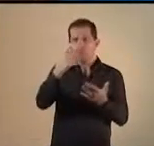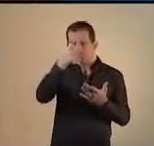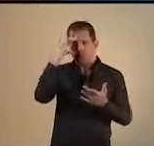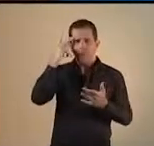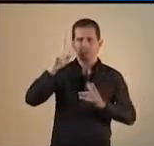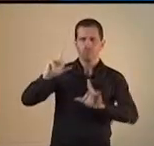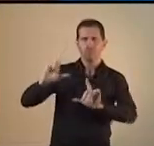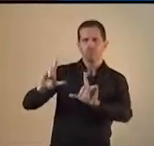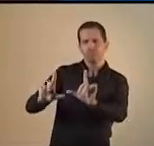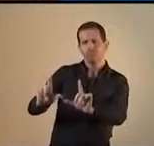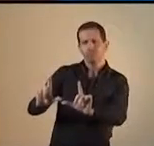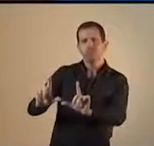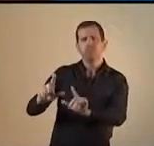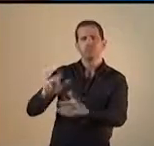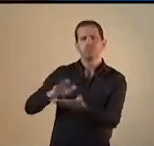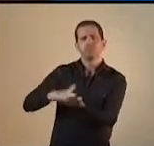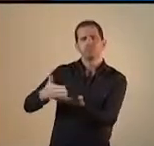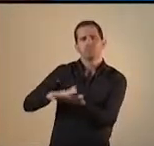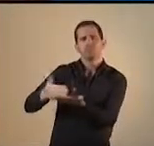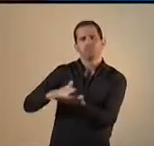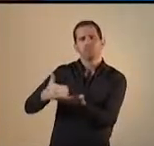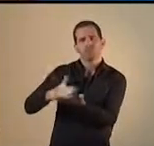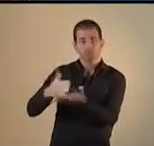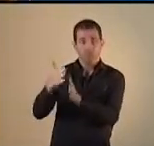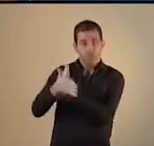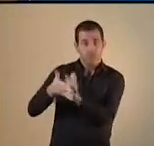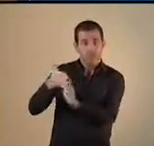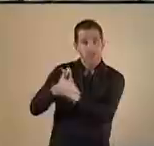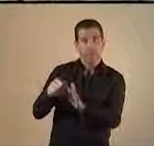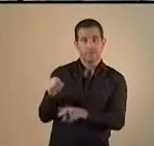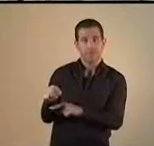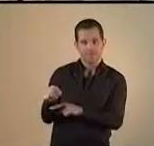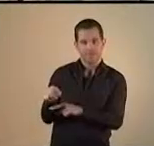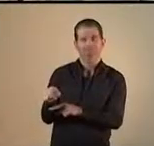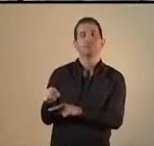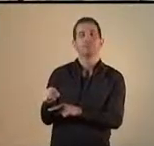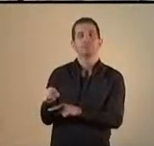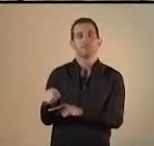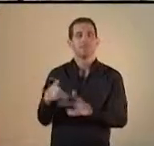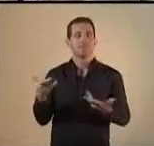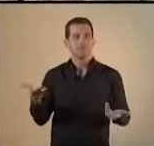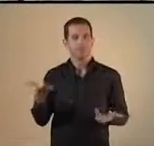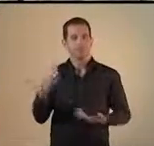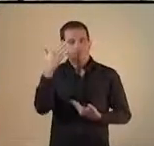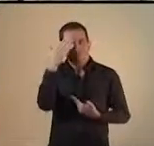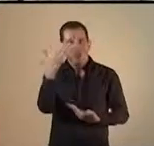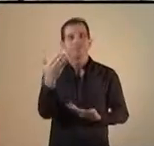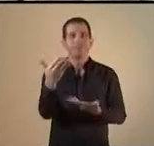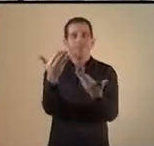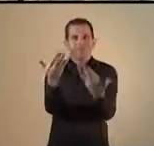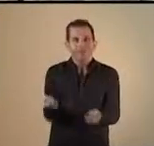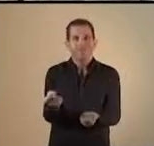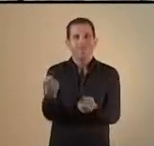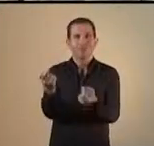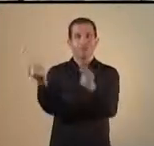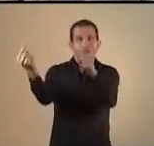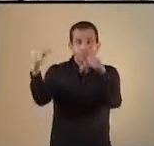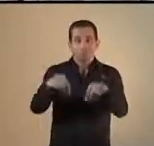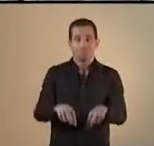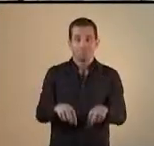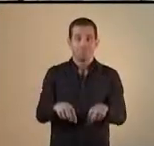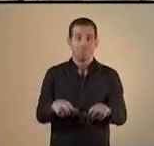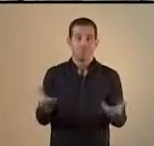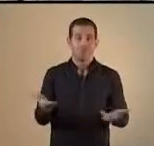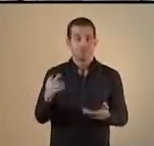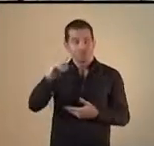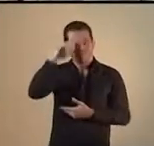fazendo os sinais, a linguagem de Libra. Diego, muito obrigado por aquecer o nosso convite. Quando é que